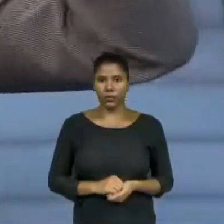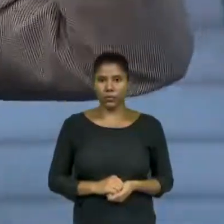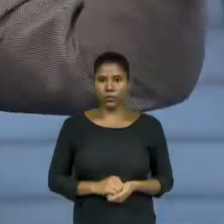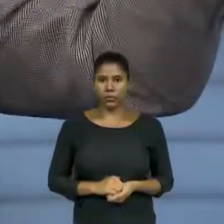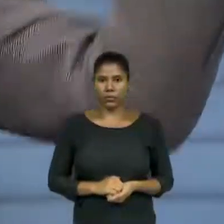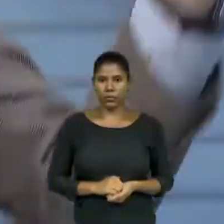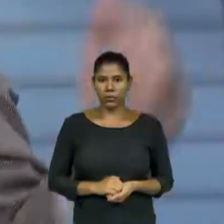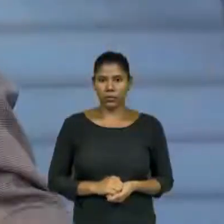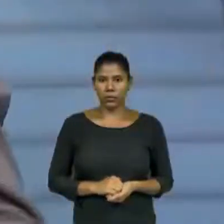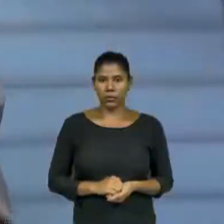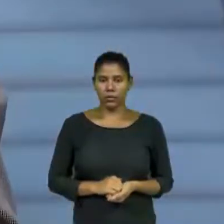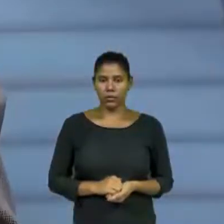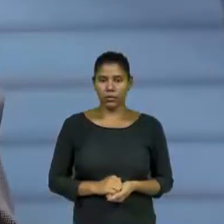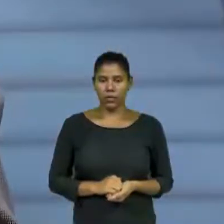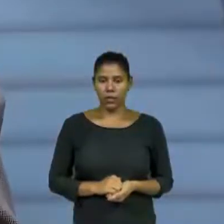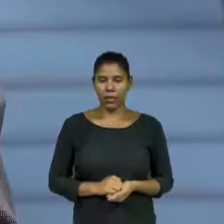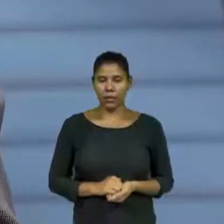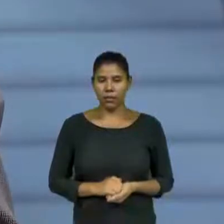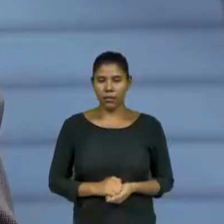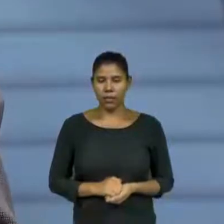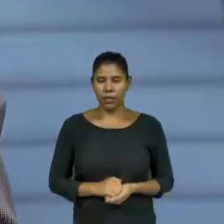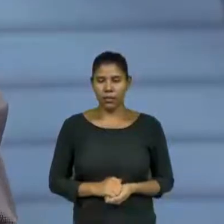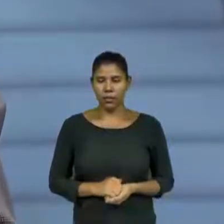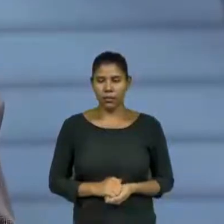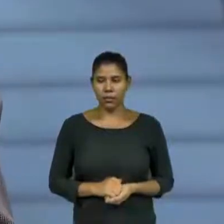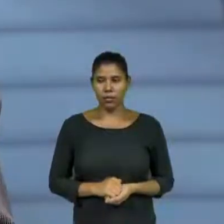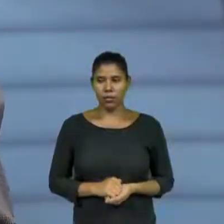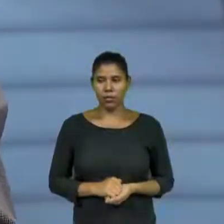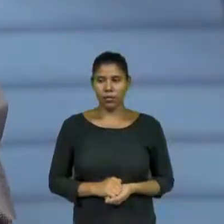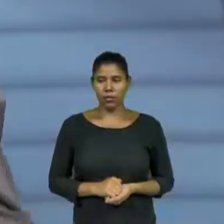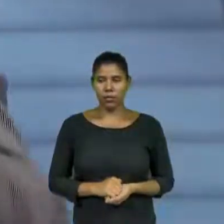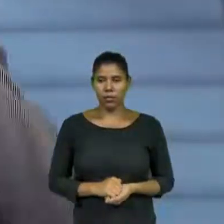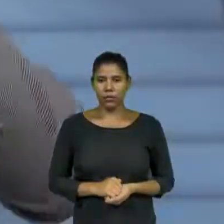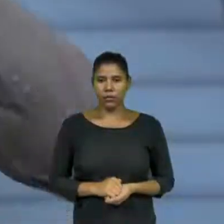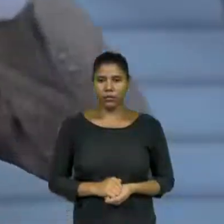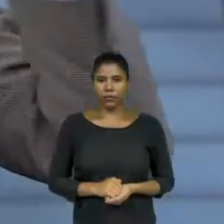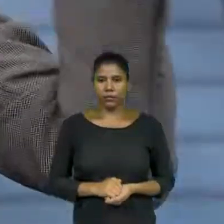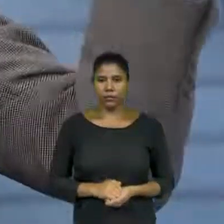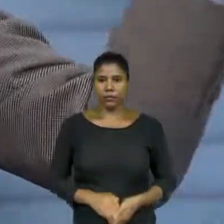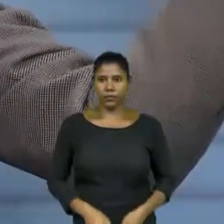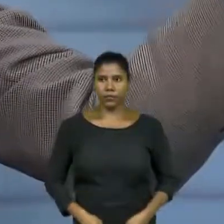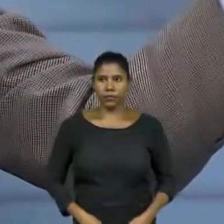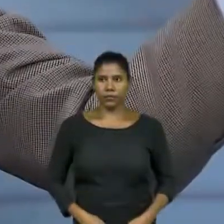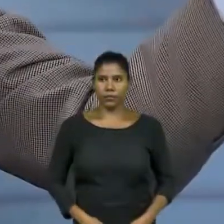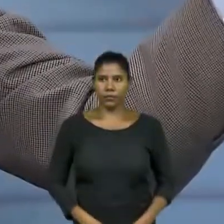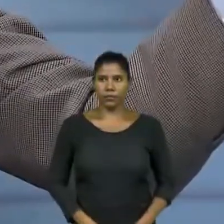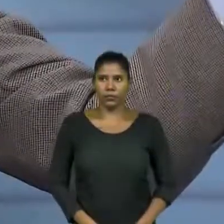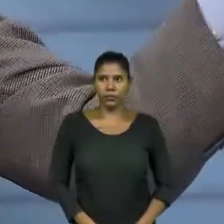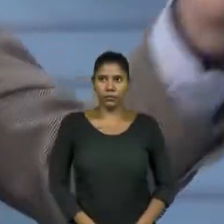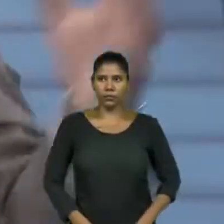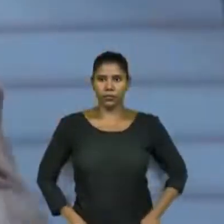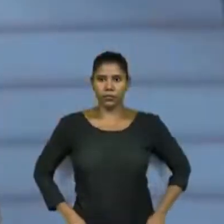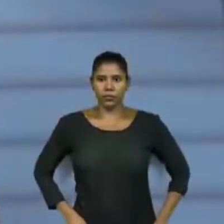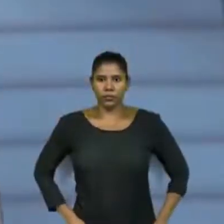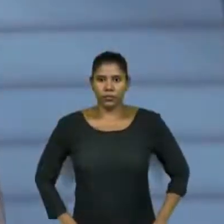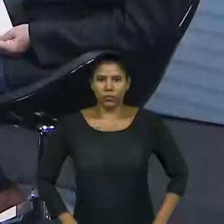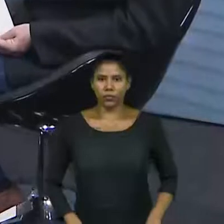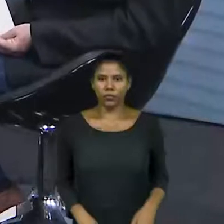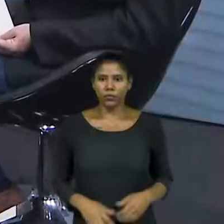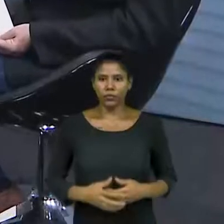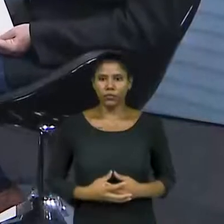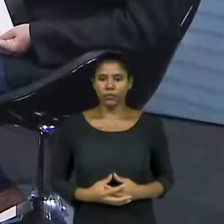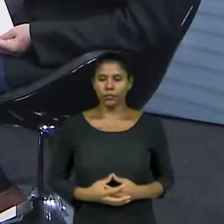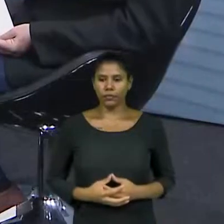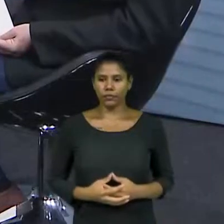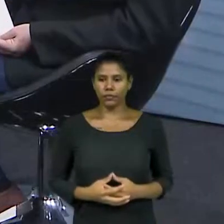Brasil todo, que a geração, cada geração se conecta e essa energia é distribuída para os grandes centros. Não necessariamente fica ali, ela